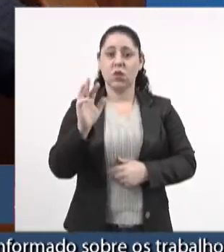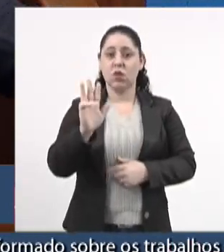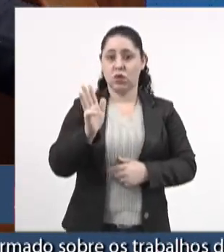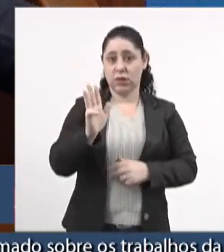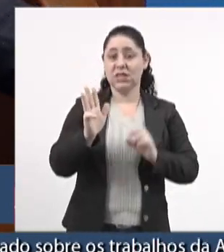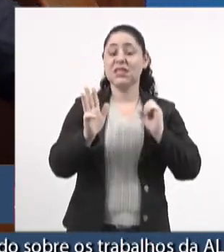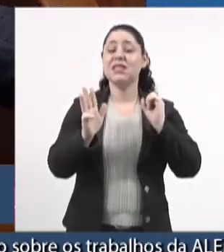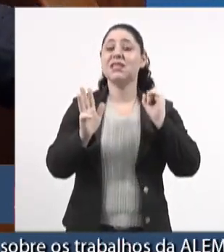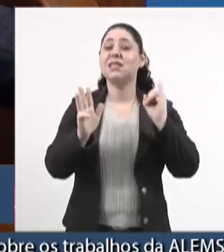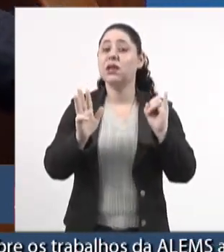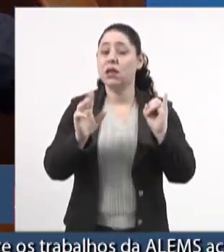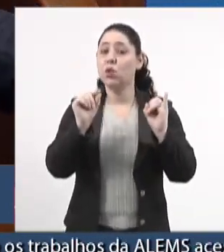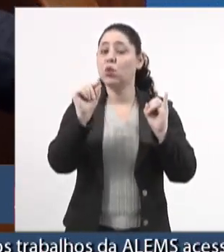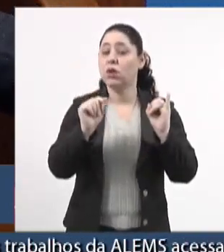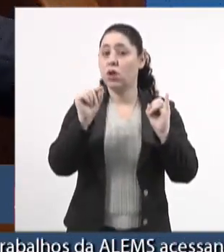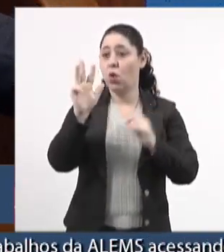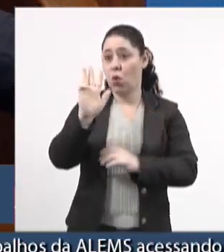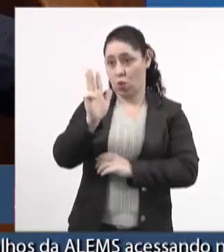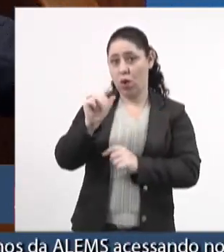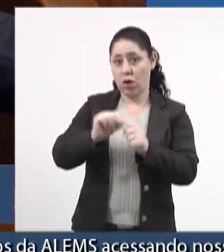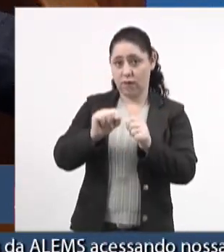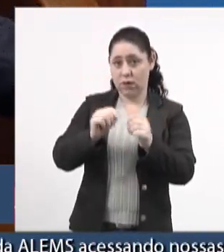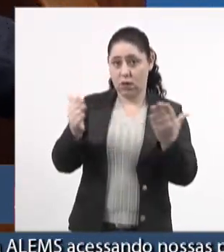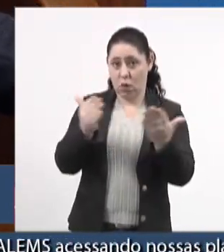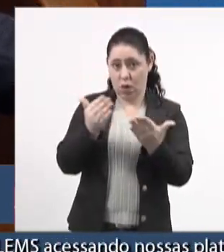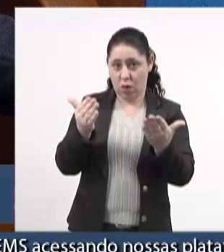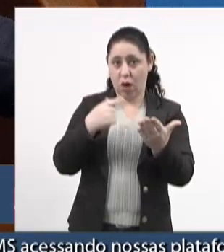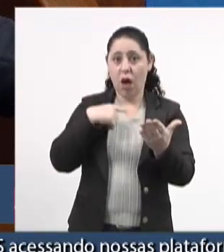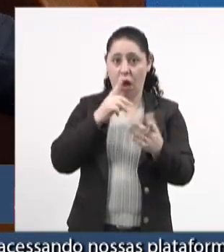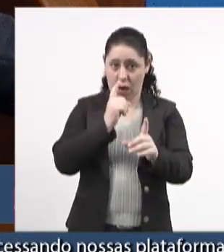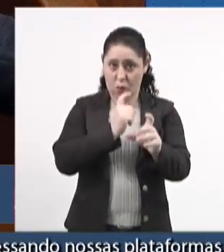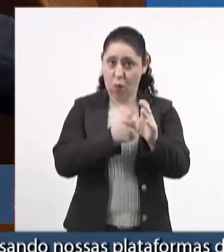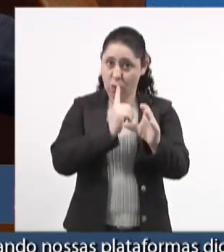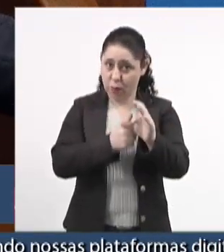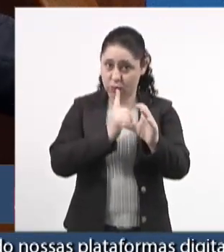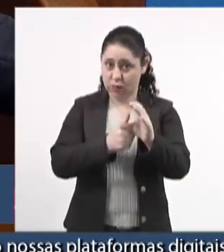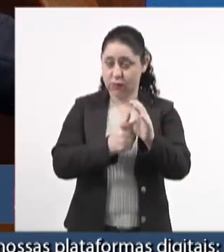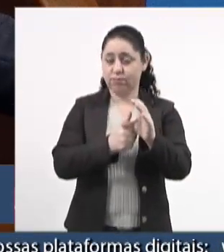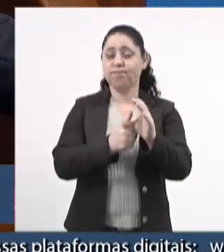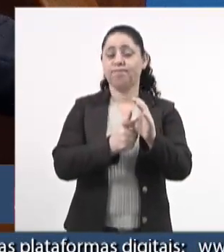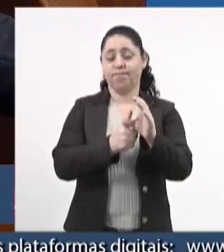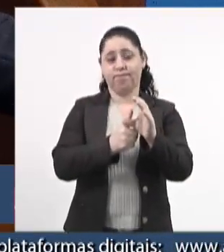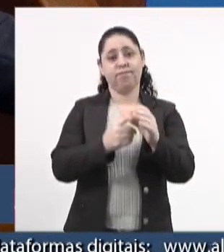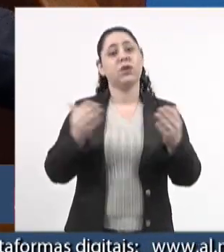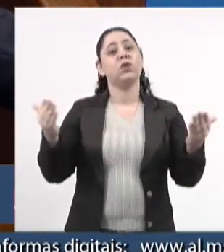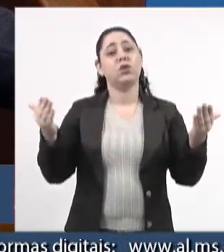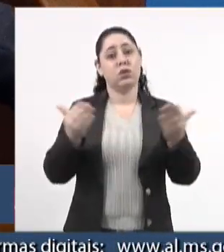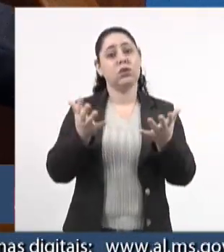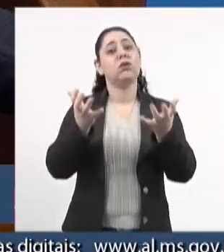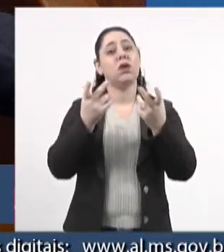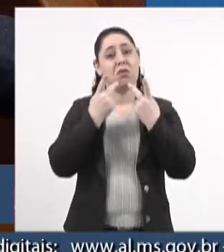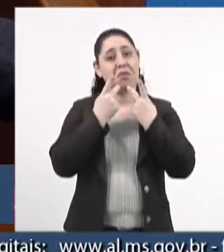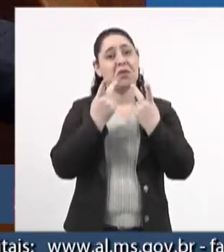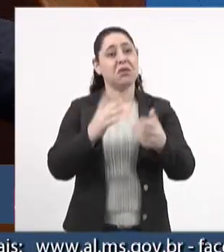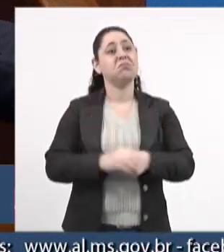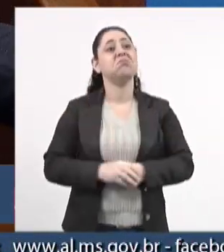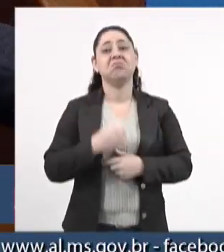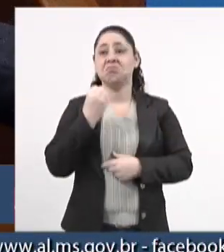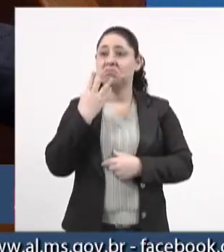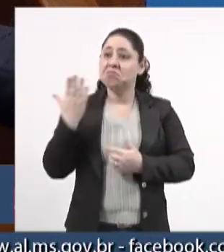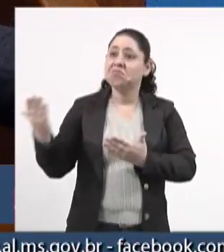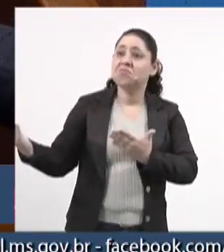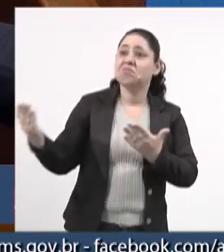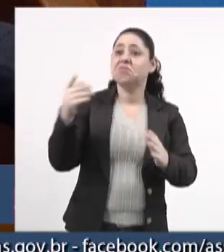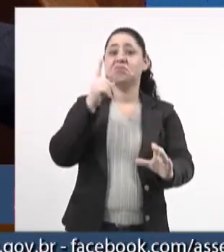aquilo que o Lula está fazendo for comunismo, Hoje eu quero dizer assim, bem-vindos